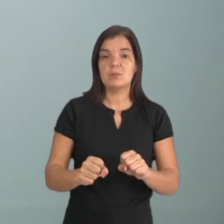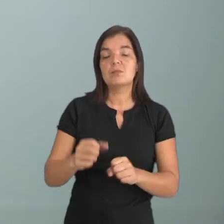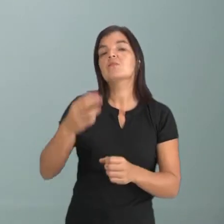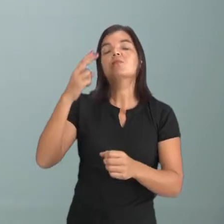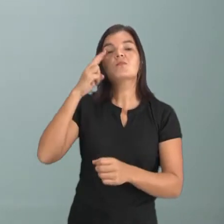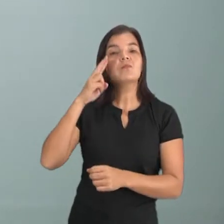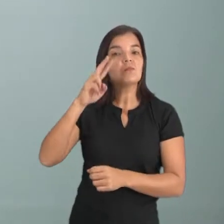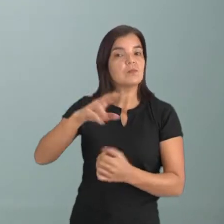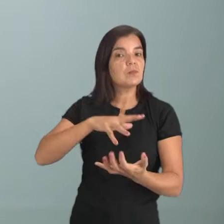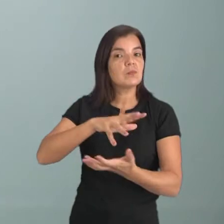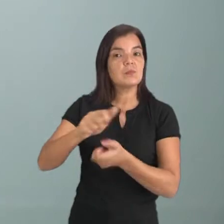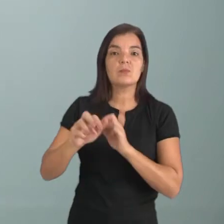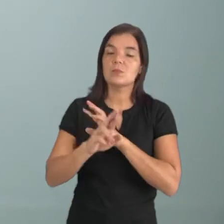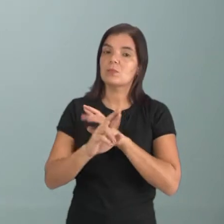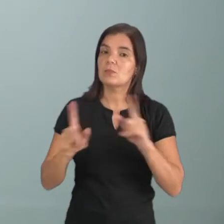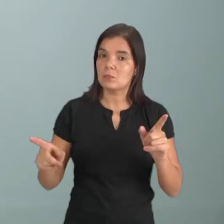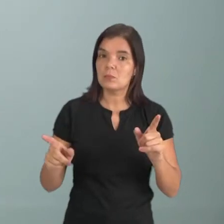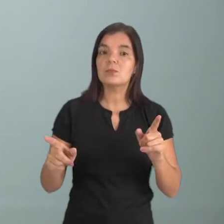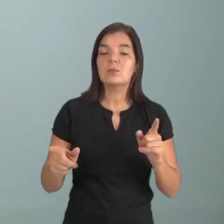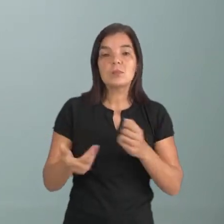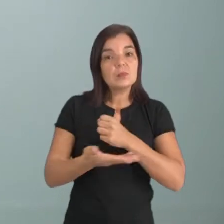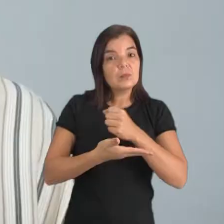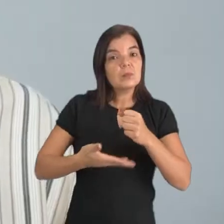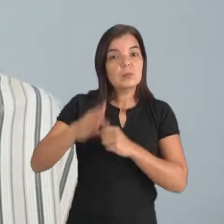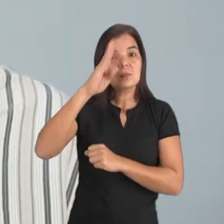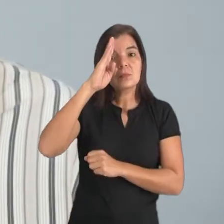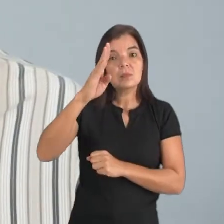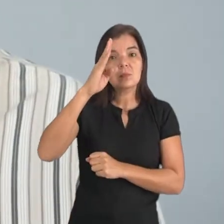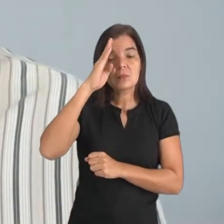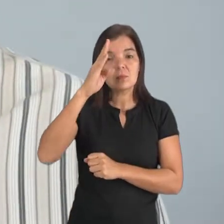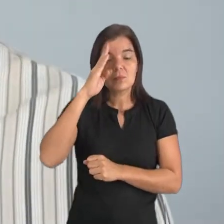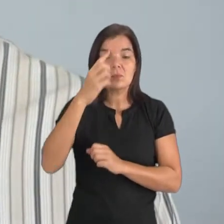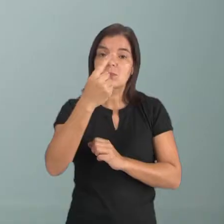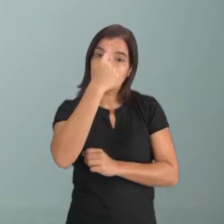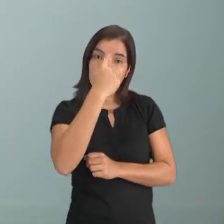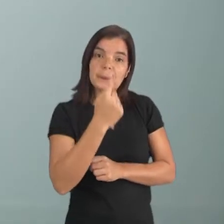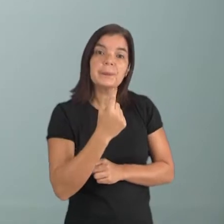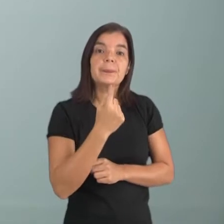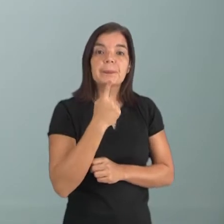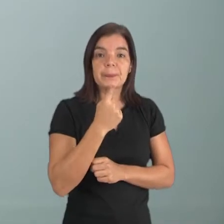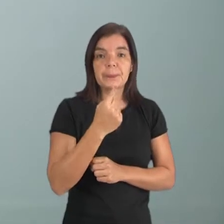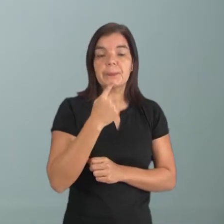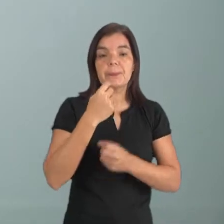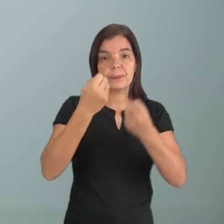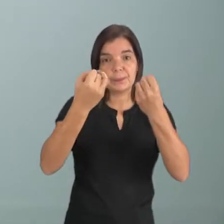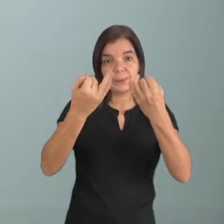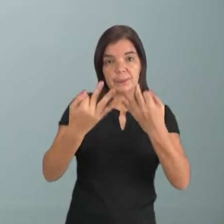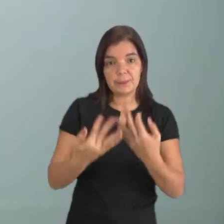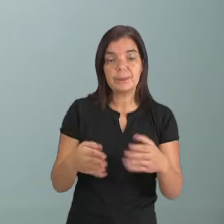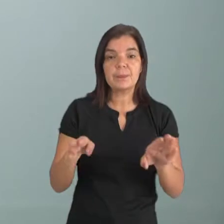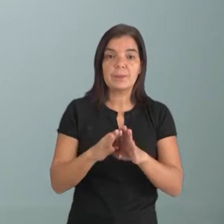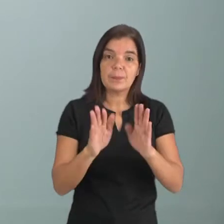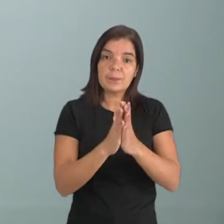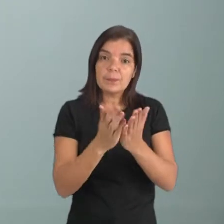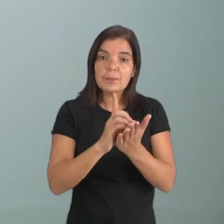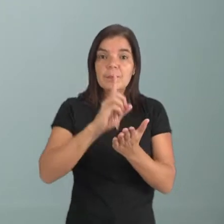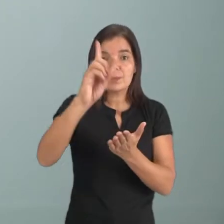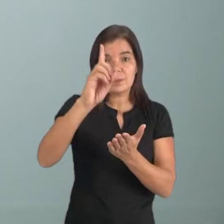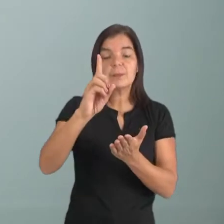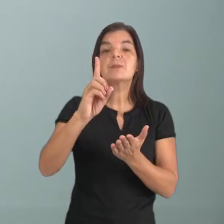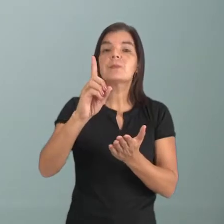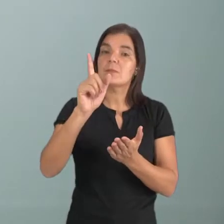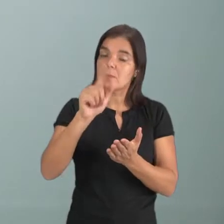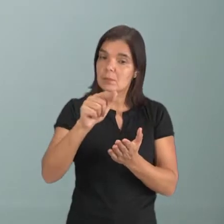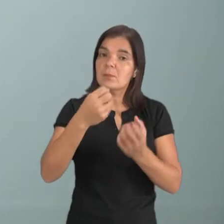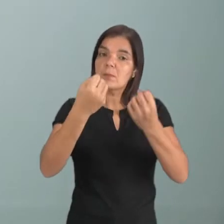uma visão de mundo totalmente diferenciado, baseado principalmente no simbolismo, nas narrativas, no caso da Bíblia, né? A Bíblia é